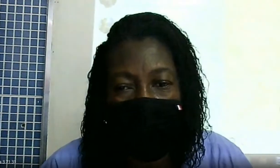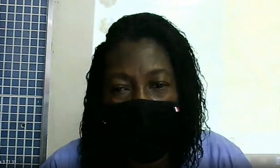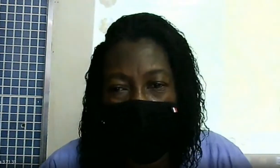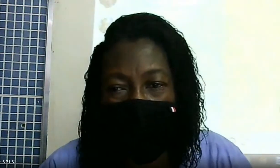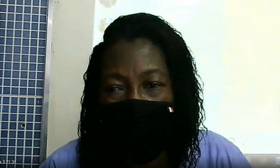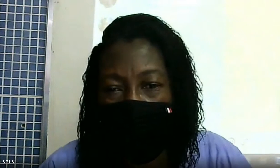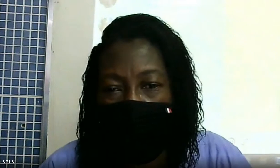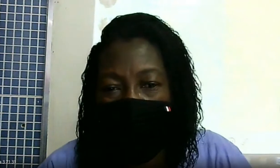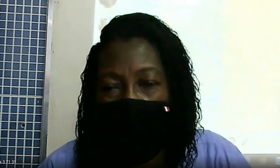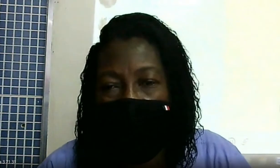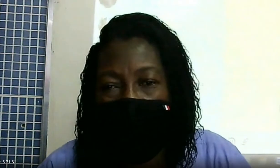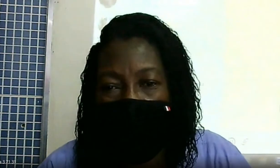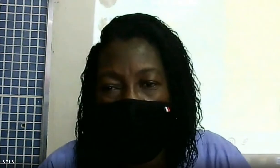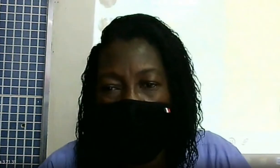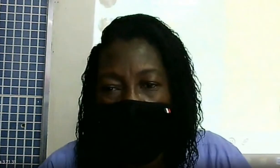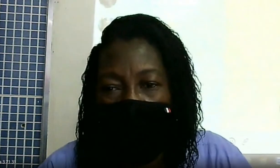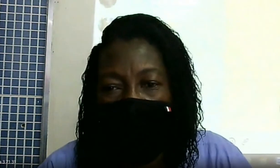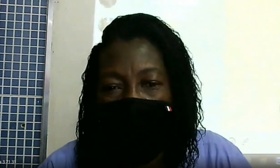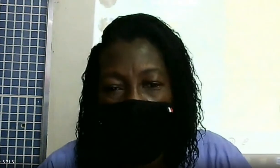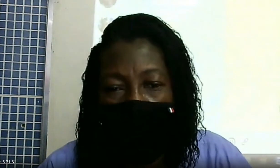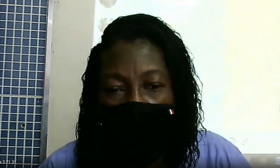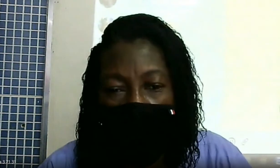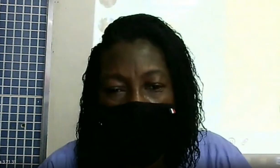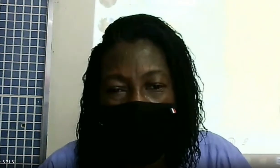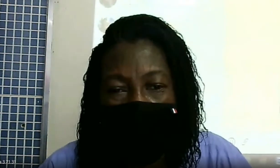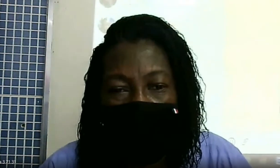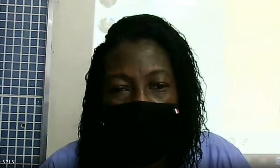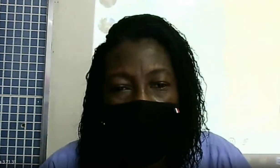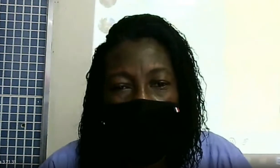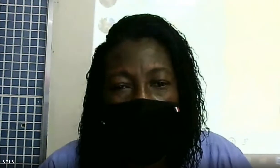um outro vídeo que eu separei de hip hop